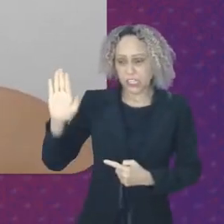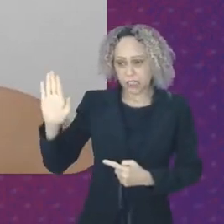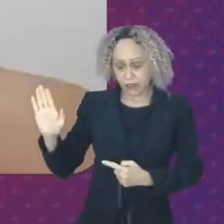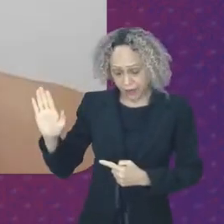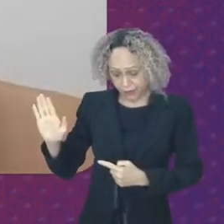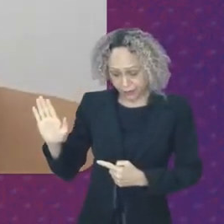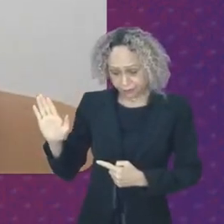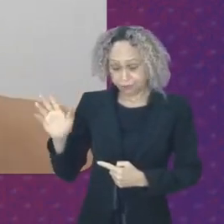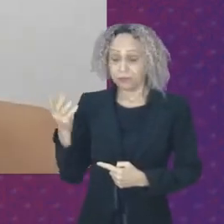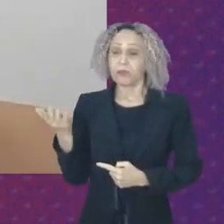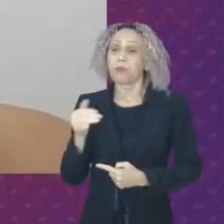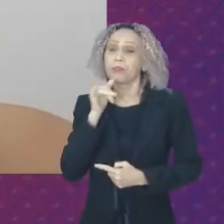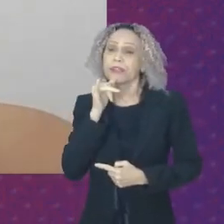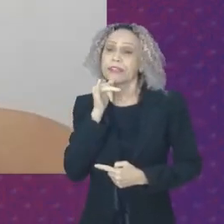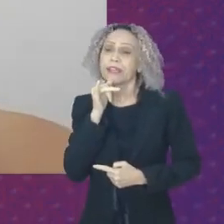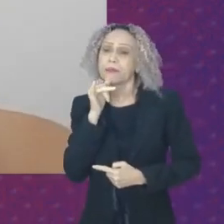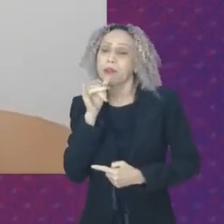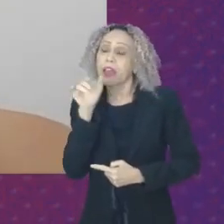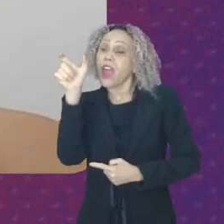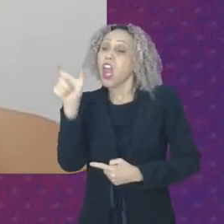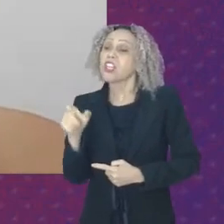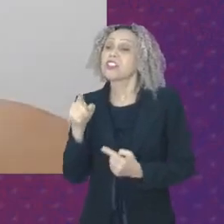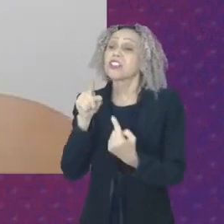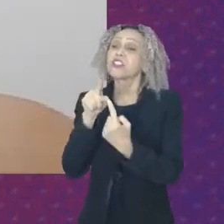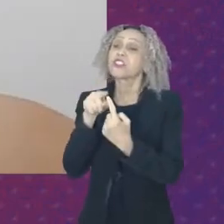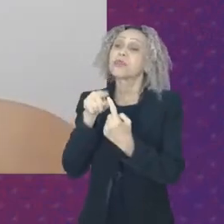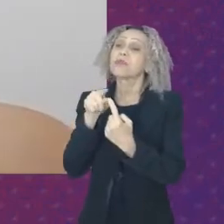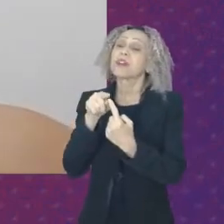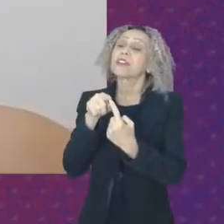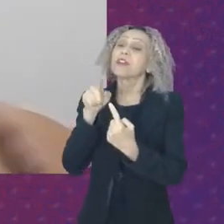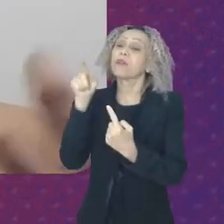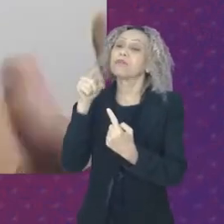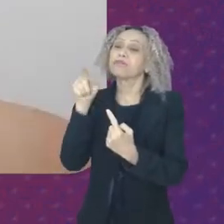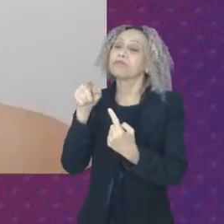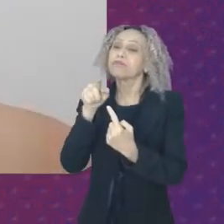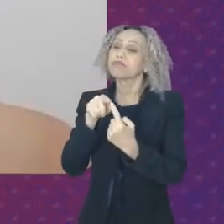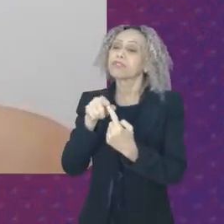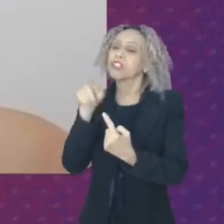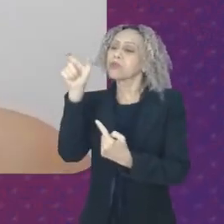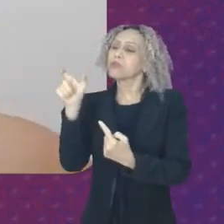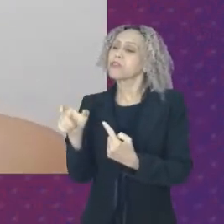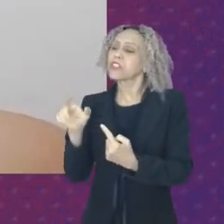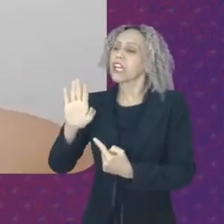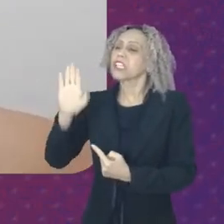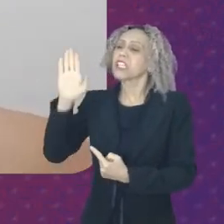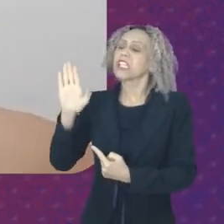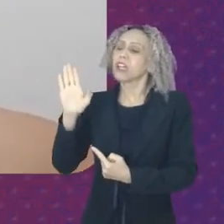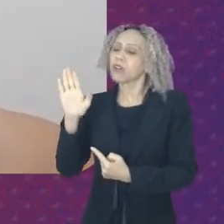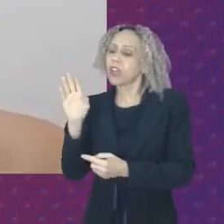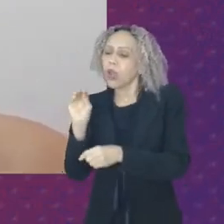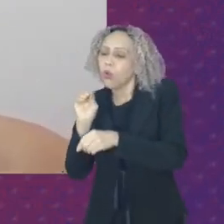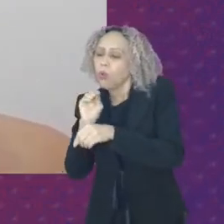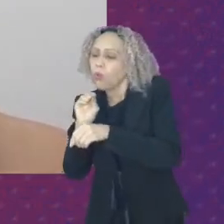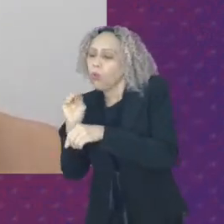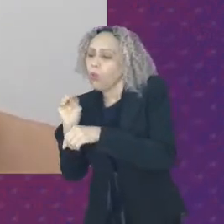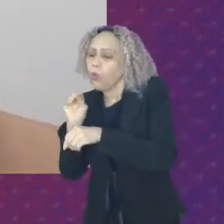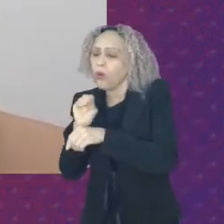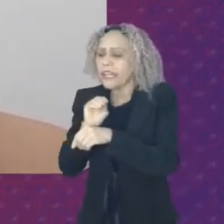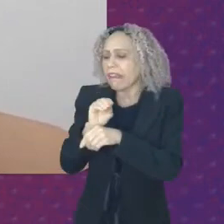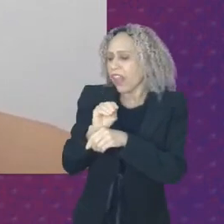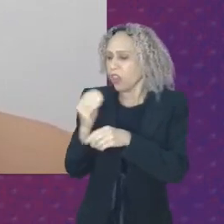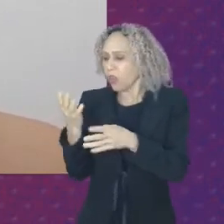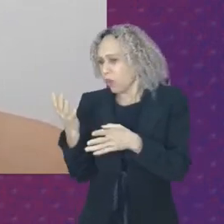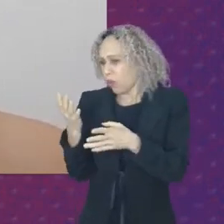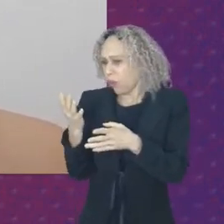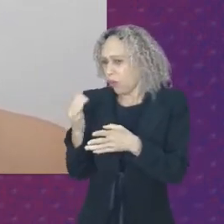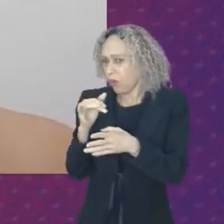Então, o cuidador, ele basicamente demonstra esse carinho, essa afetividade nos posicionamentos